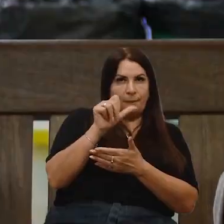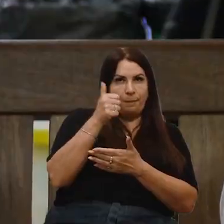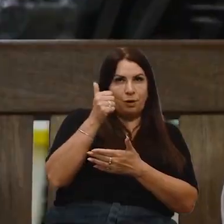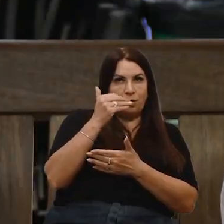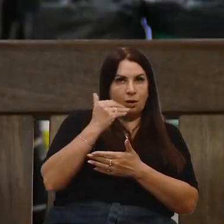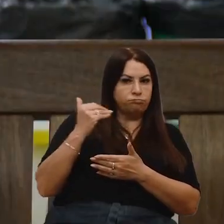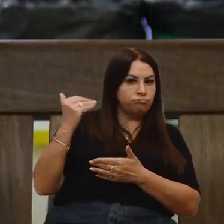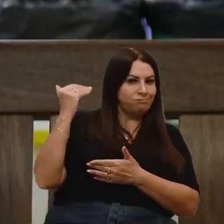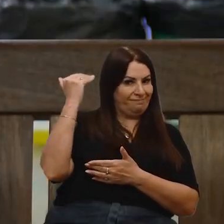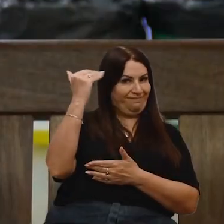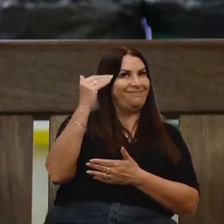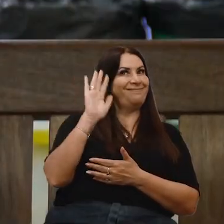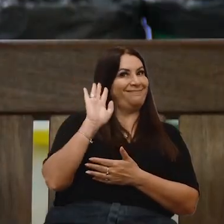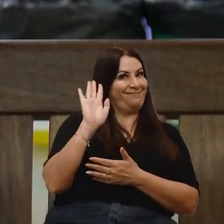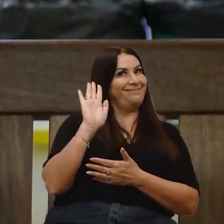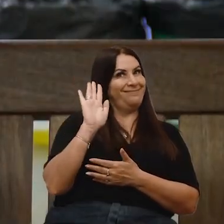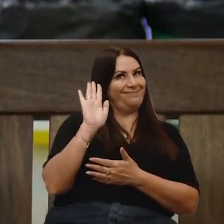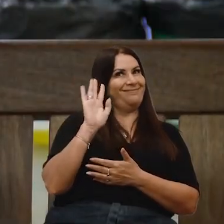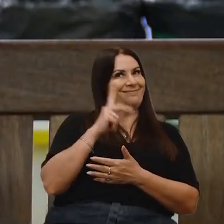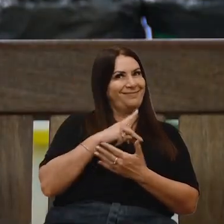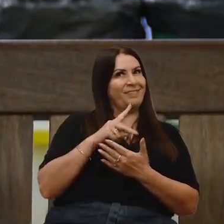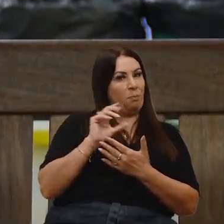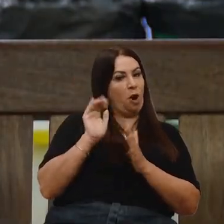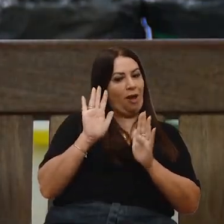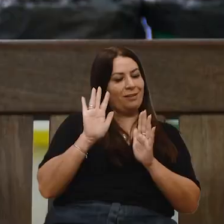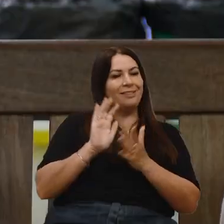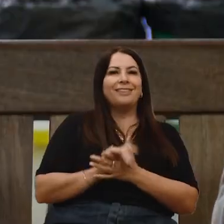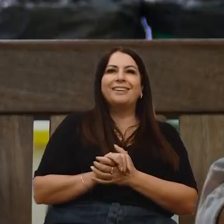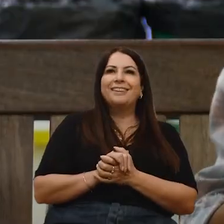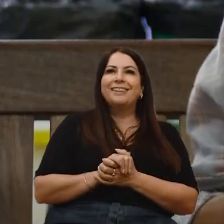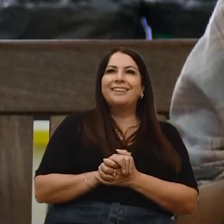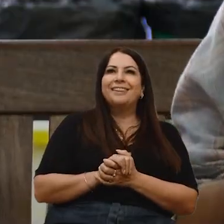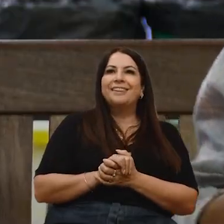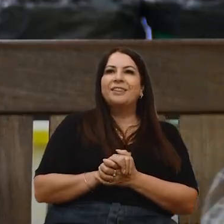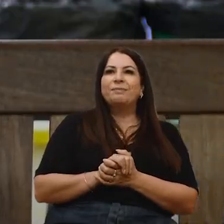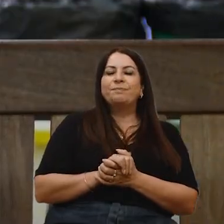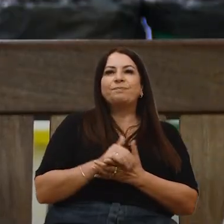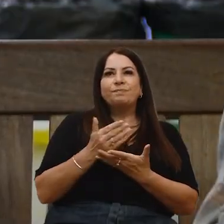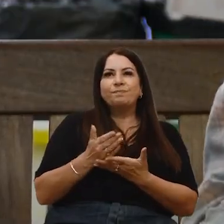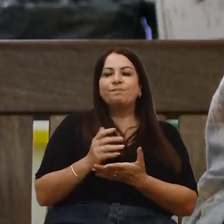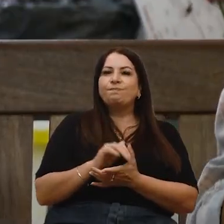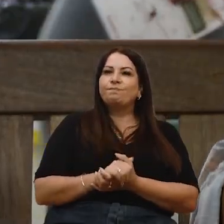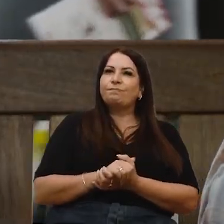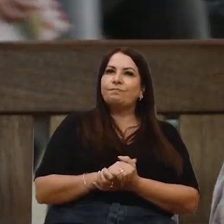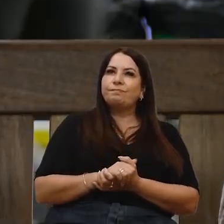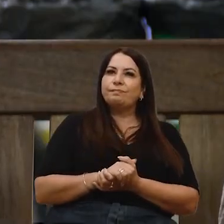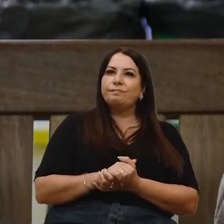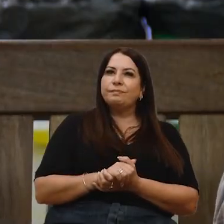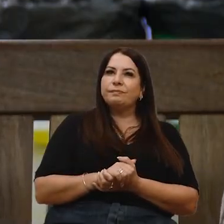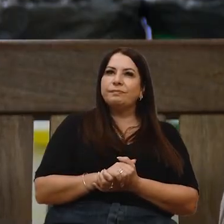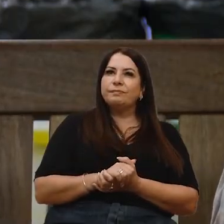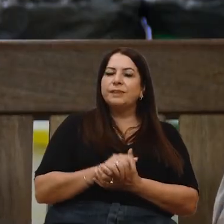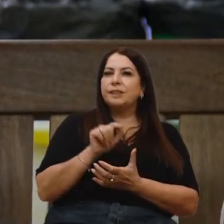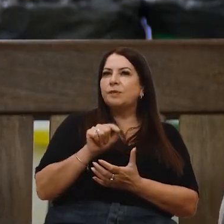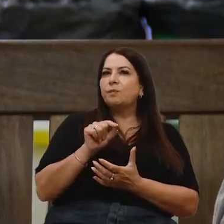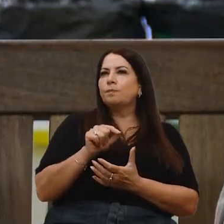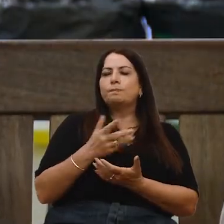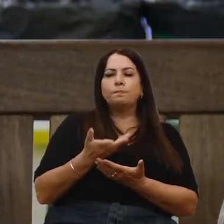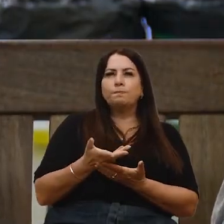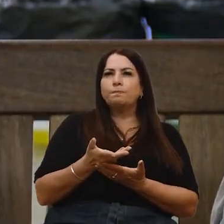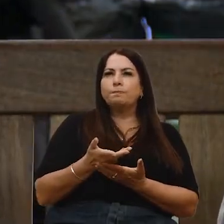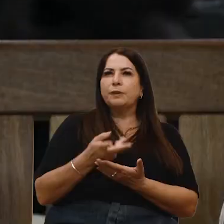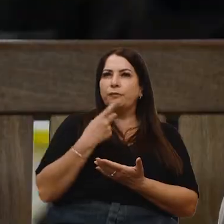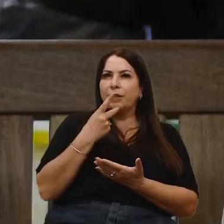sair com a audiência lá em cima, né? Vai ser melhor que seja assim, né? Olha, eu vou